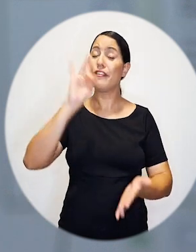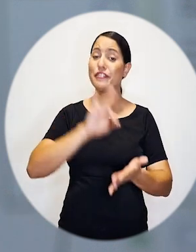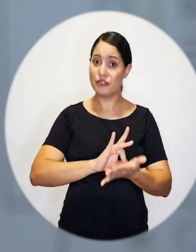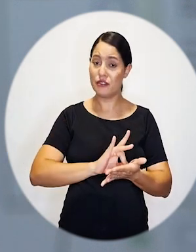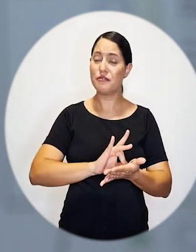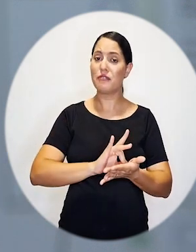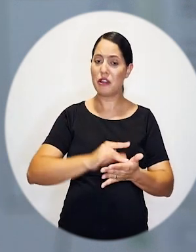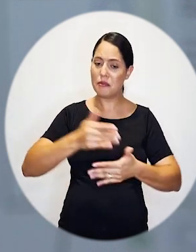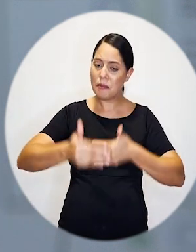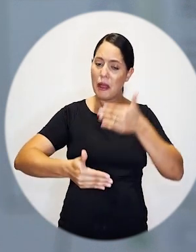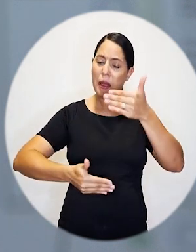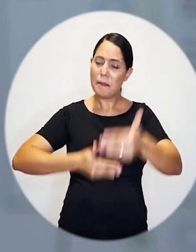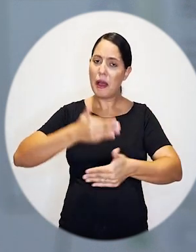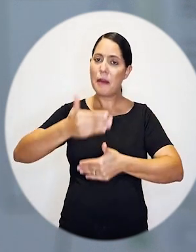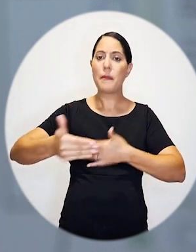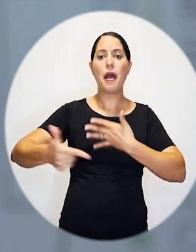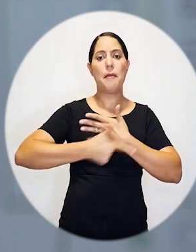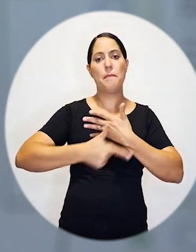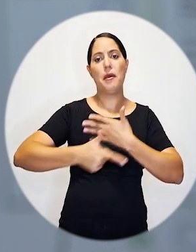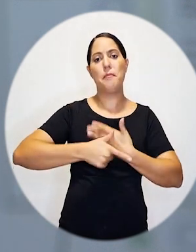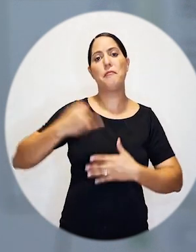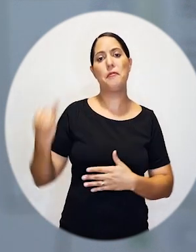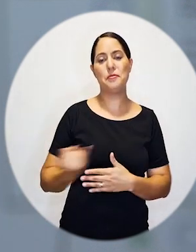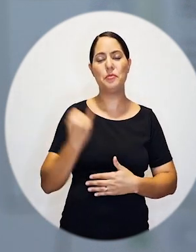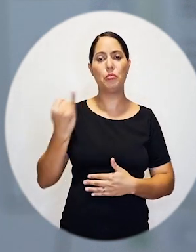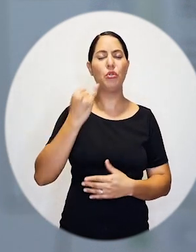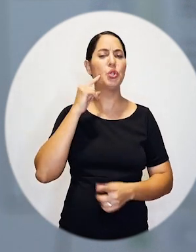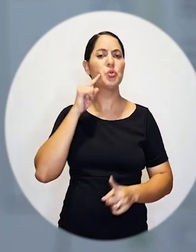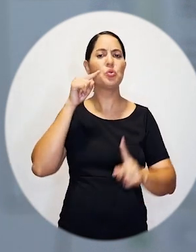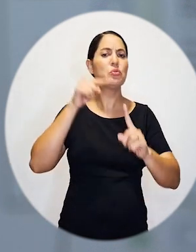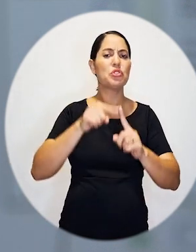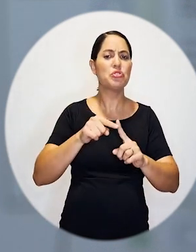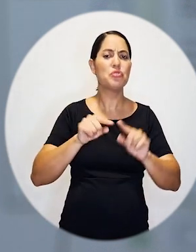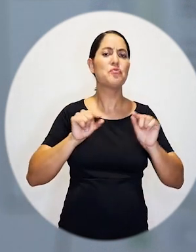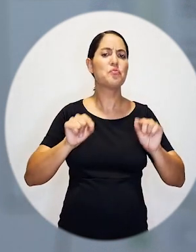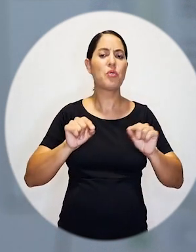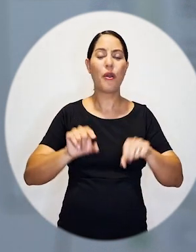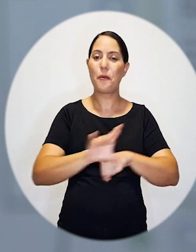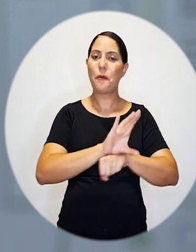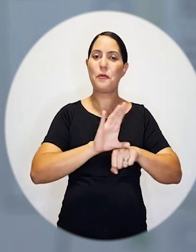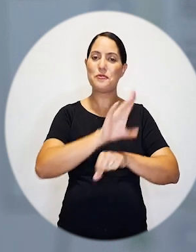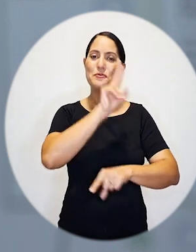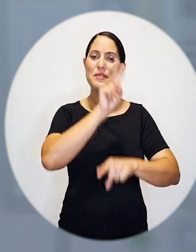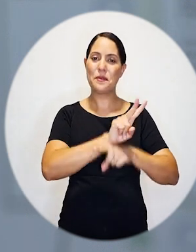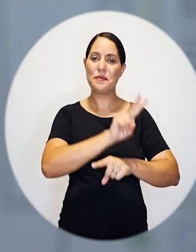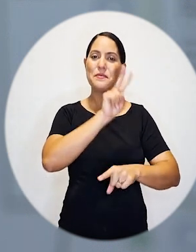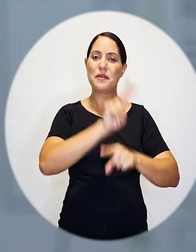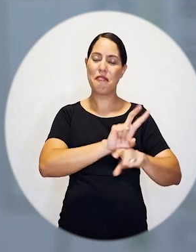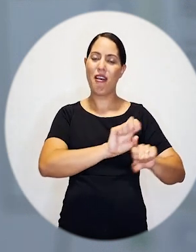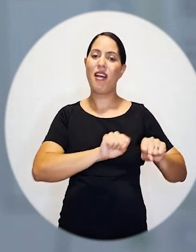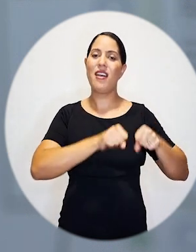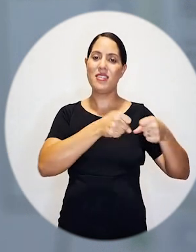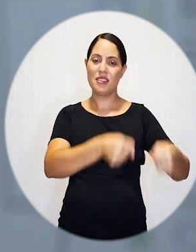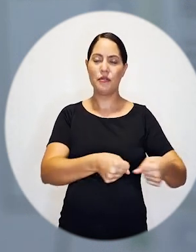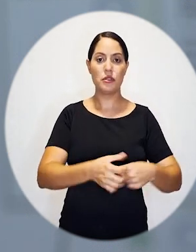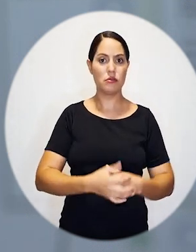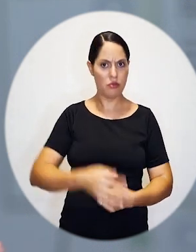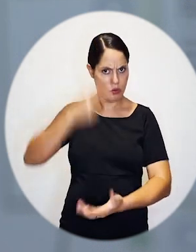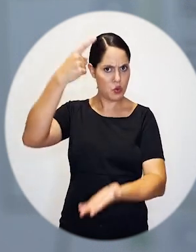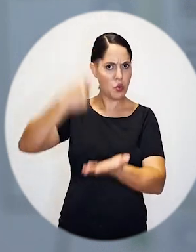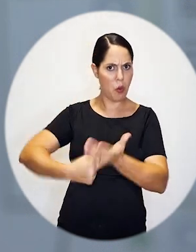período, a Ordem dos Advogados do Brasil tem desempenhado um papel essencial na defesa e preservação da Carta